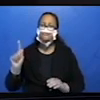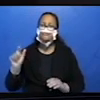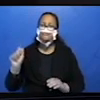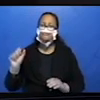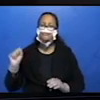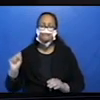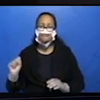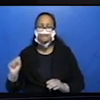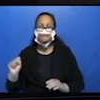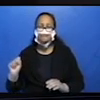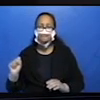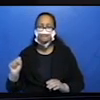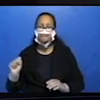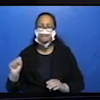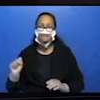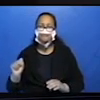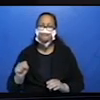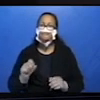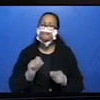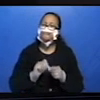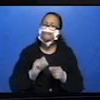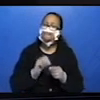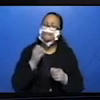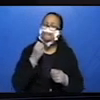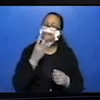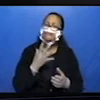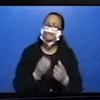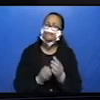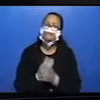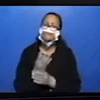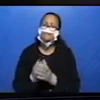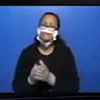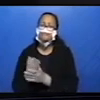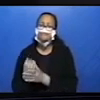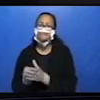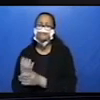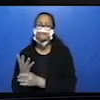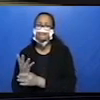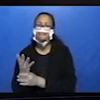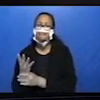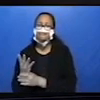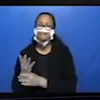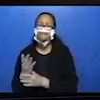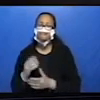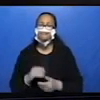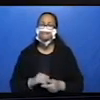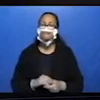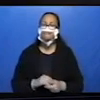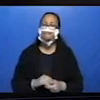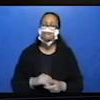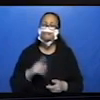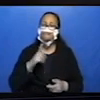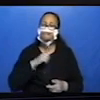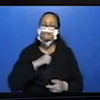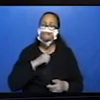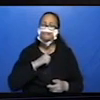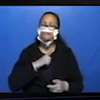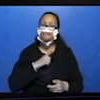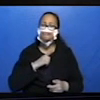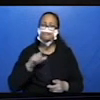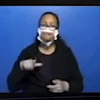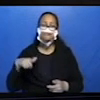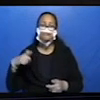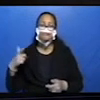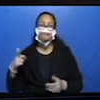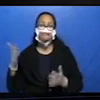bem e não ia ser preciso jogar pesticida, os agrotóxicos. E aqui nós temos um